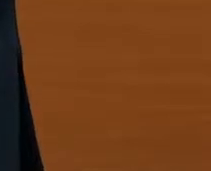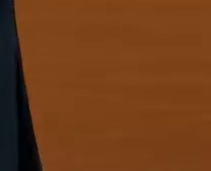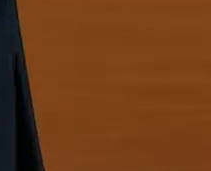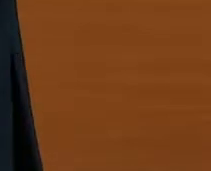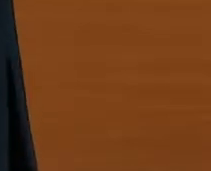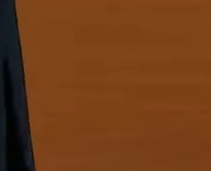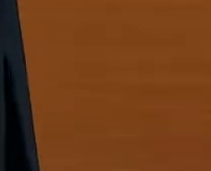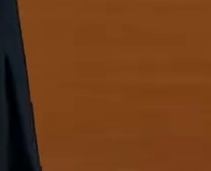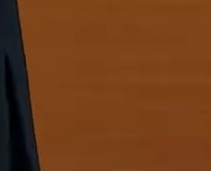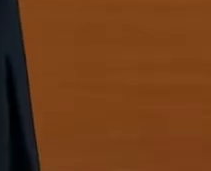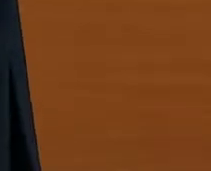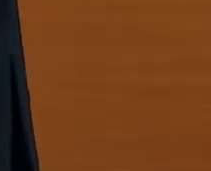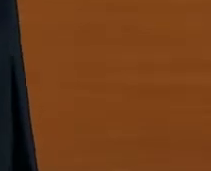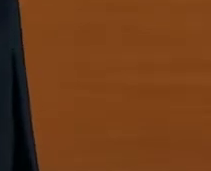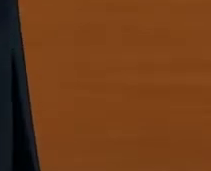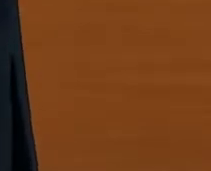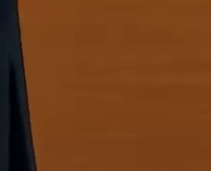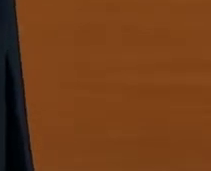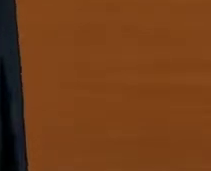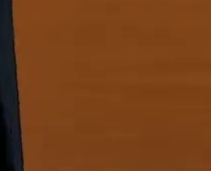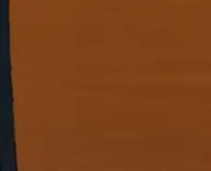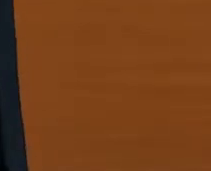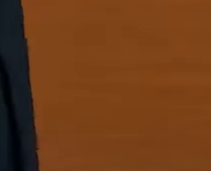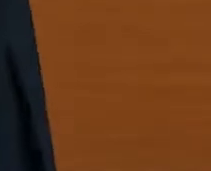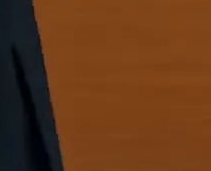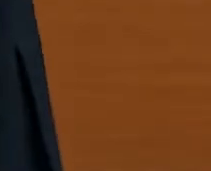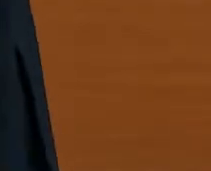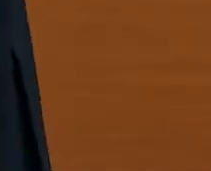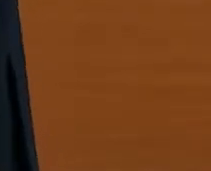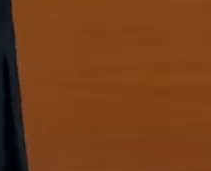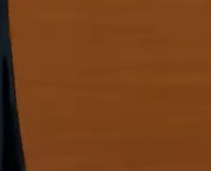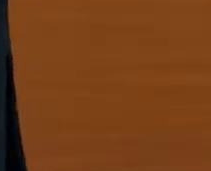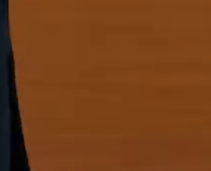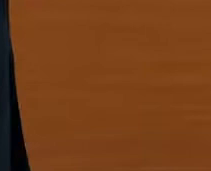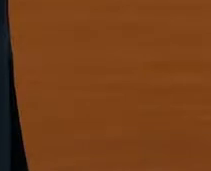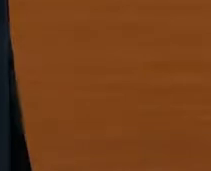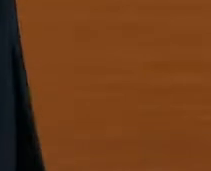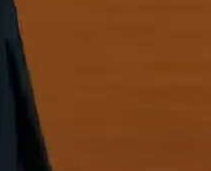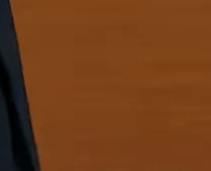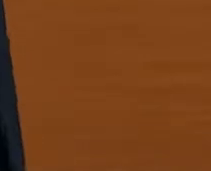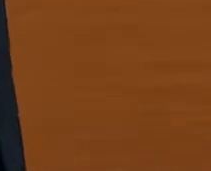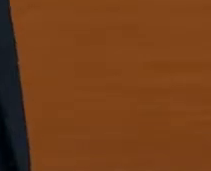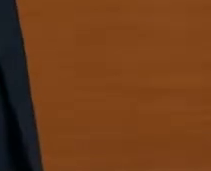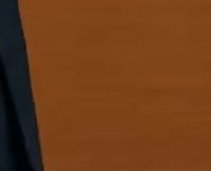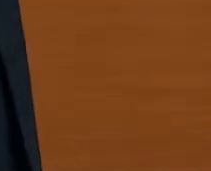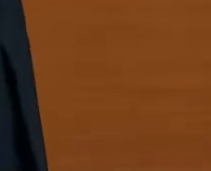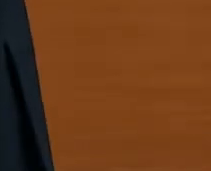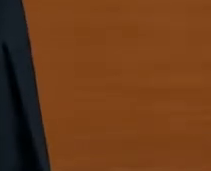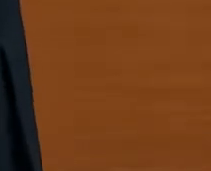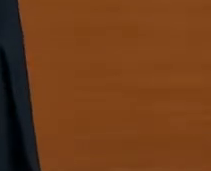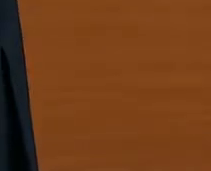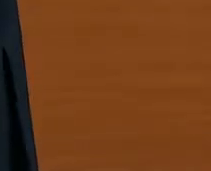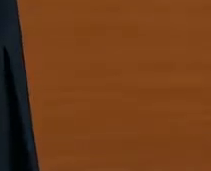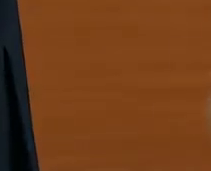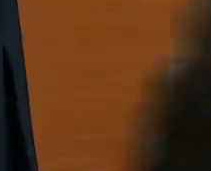área de oftalmologia, de otorrino. Uma grande referência para a nossa cidade, que eu posso dizer com muito orgulho que faz parte de